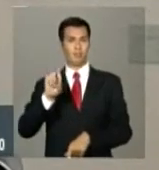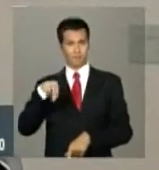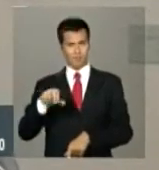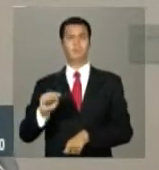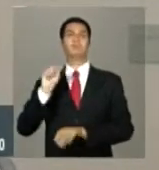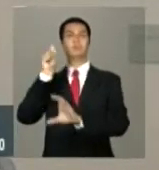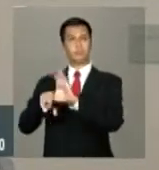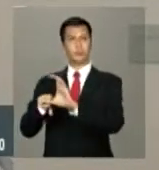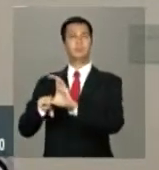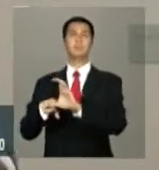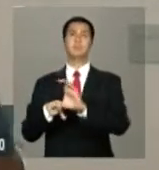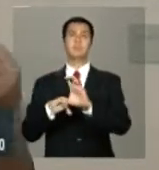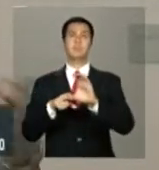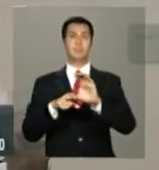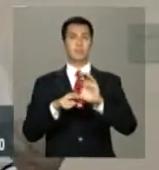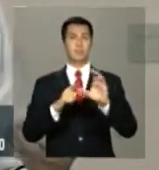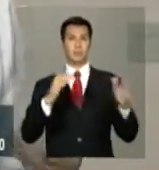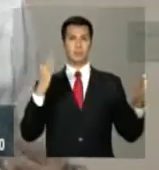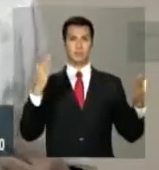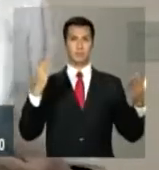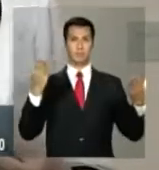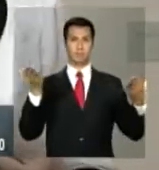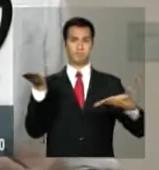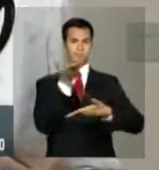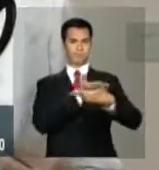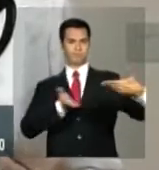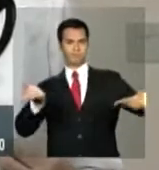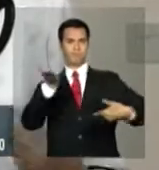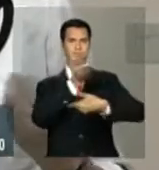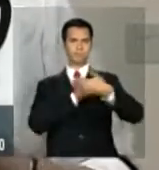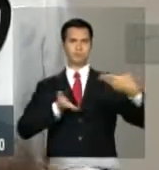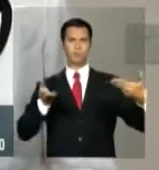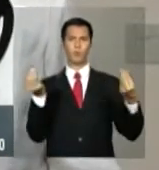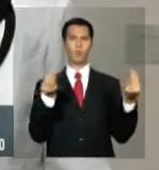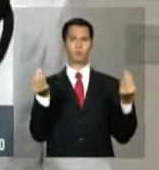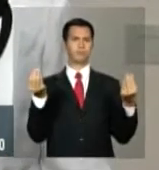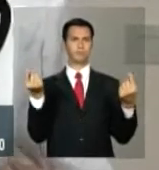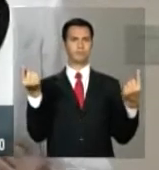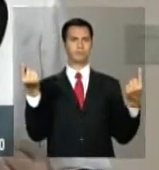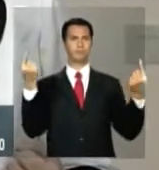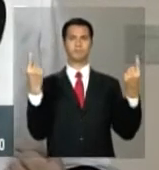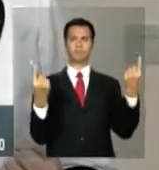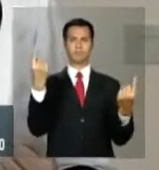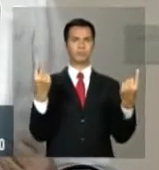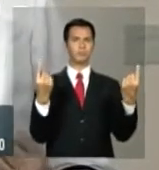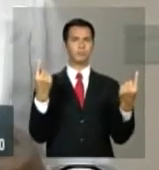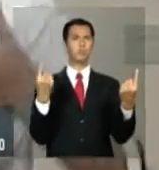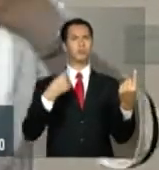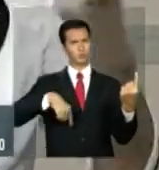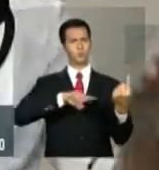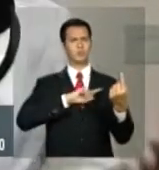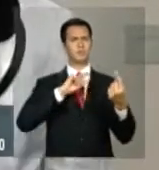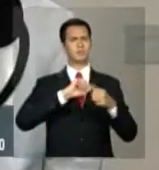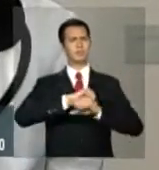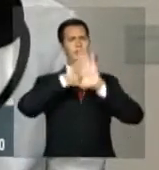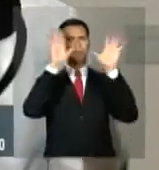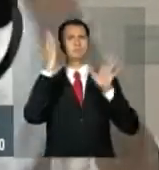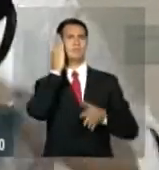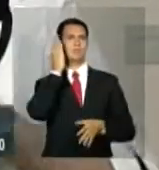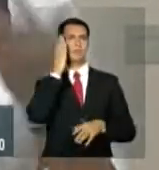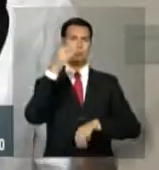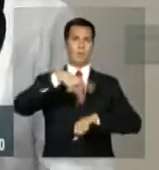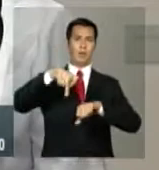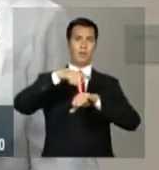é uma relação que nós temos clareza que os países da Europa